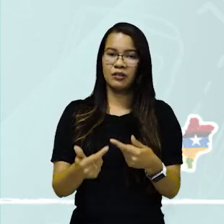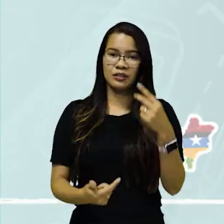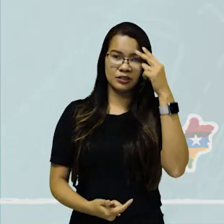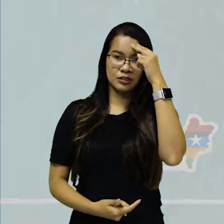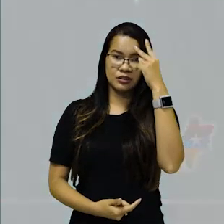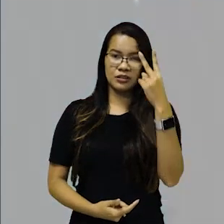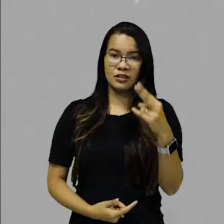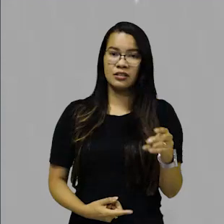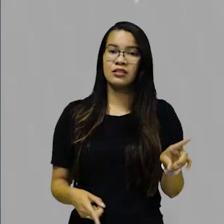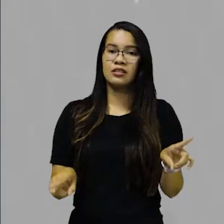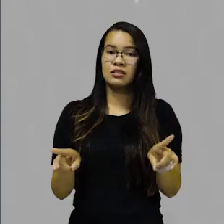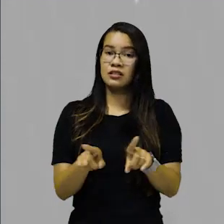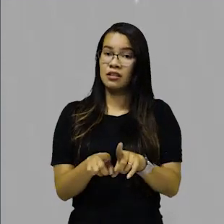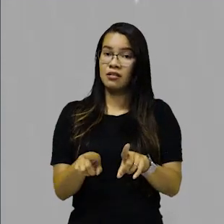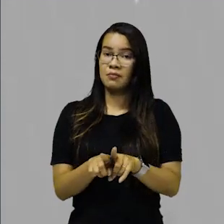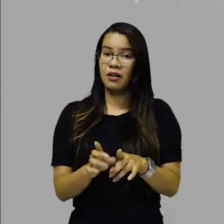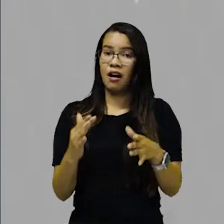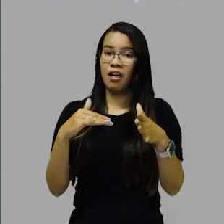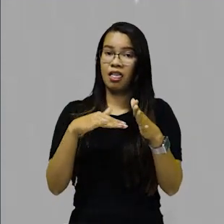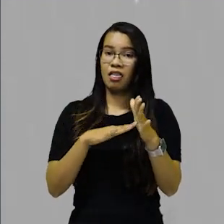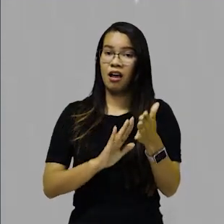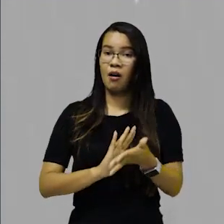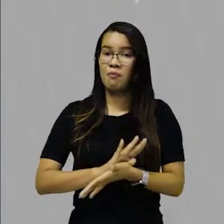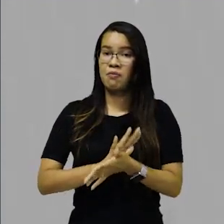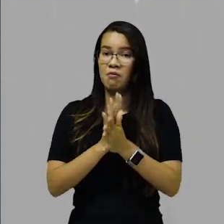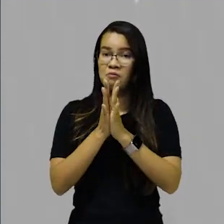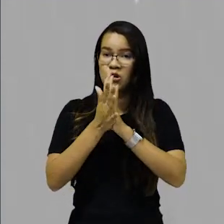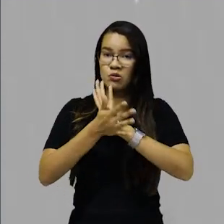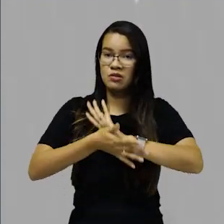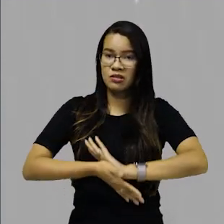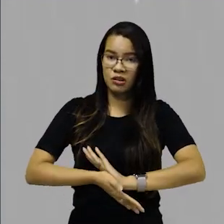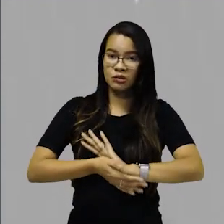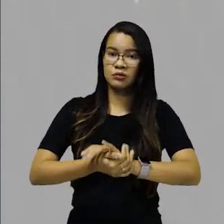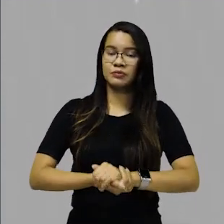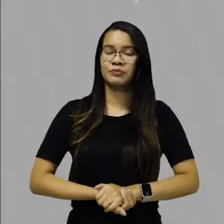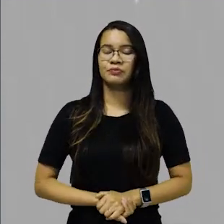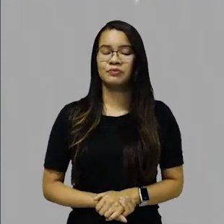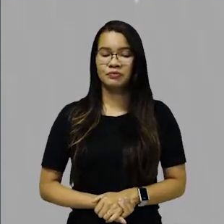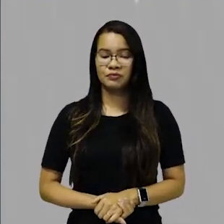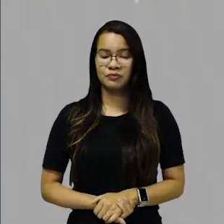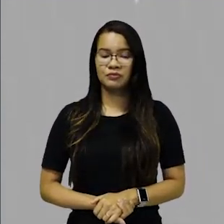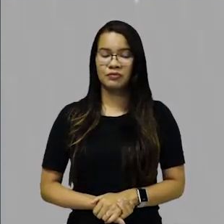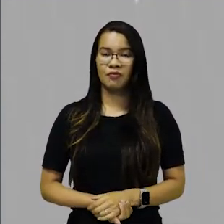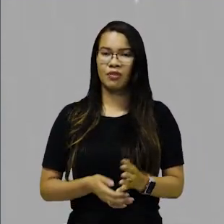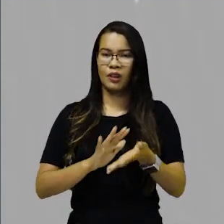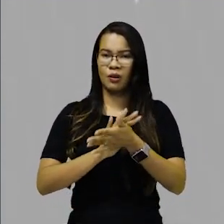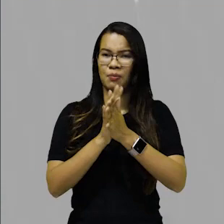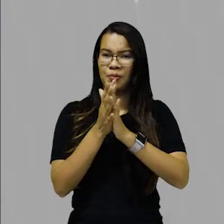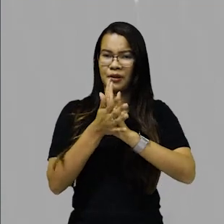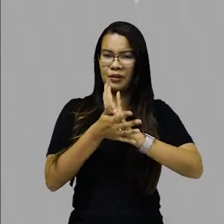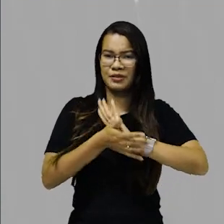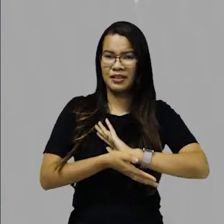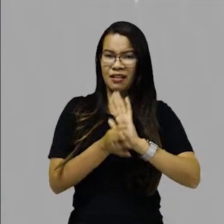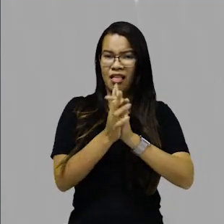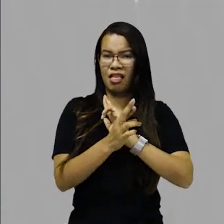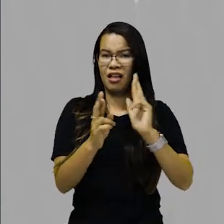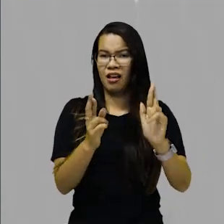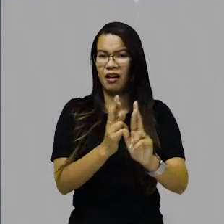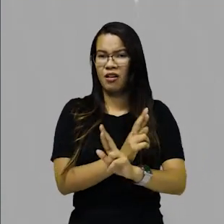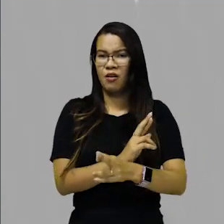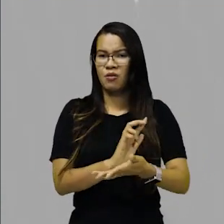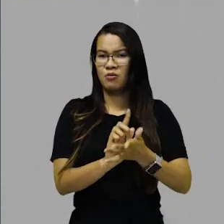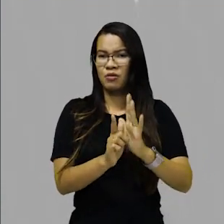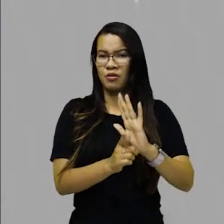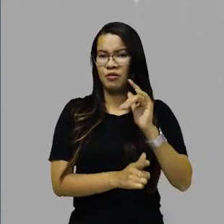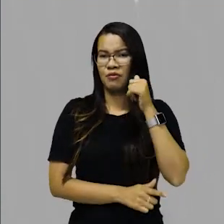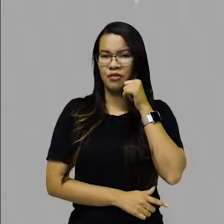preconceito da mulher, a misoginia. O preconceito em relação ao gênero